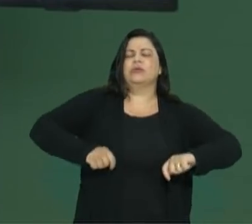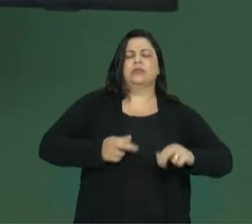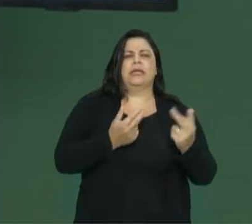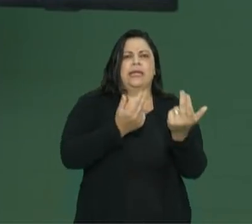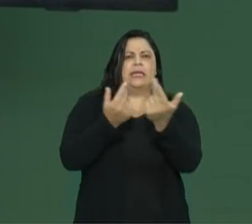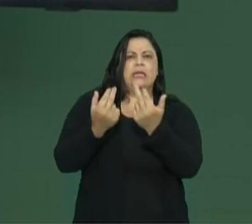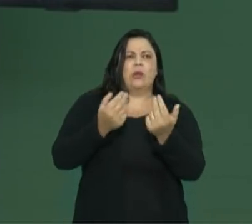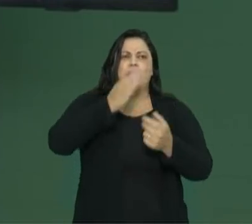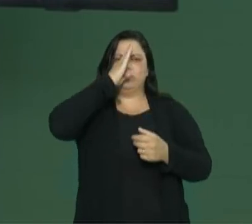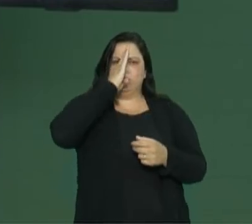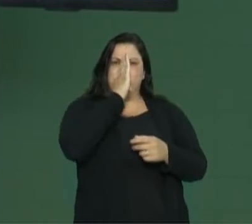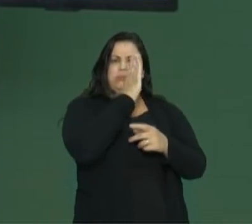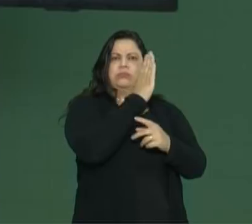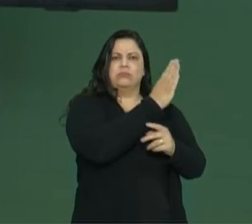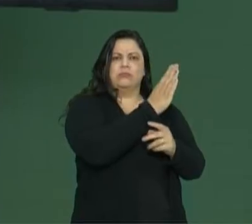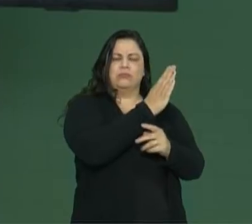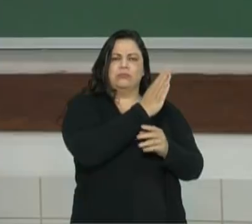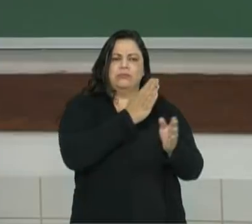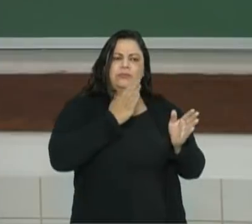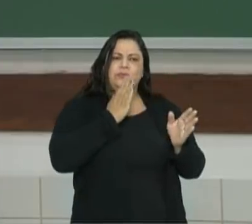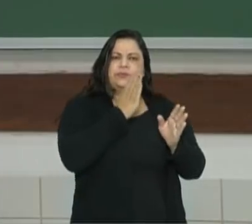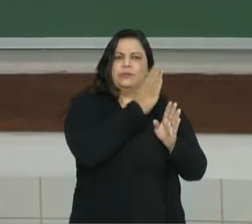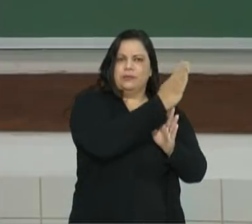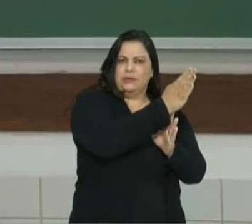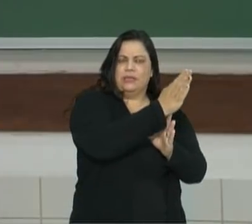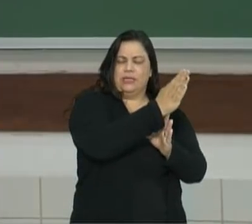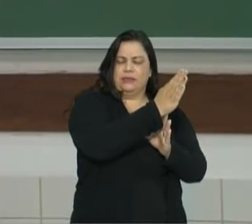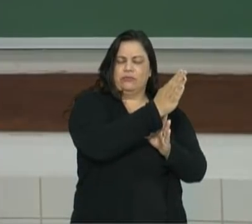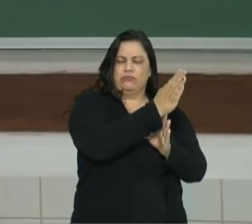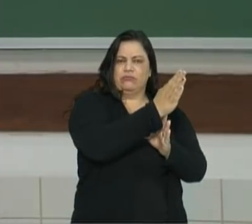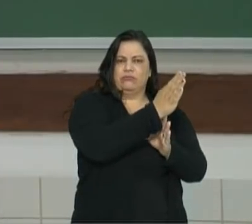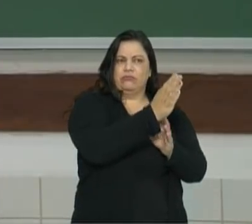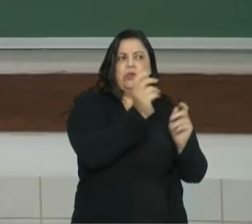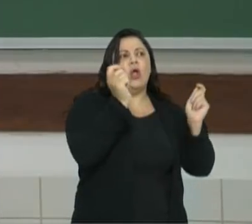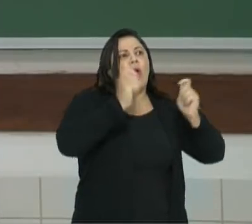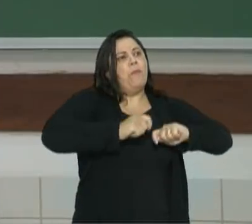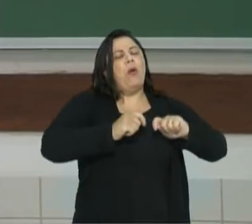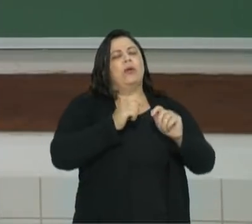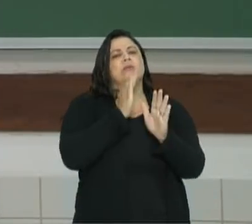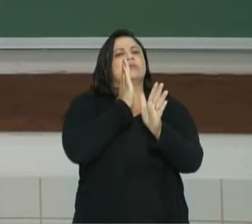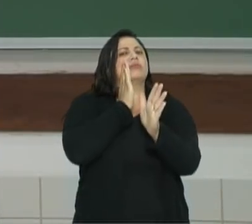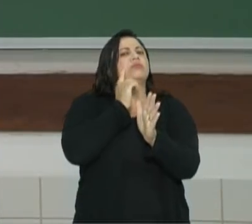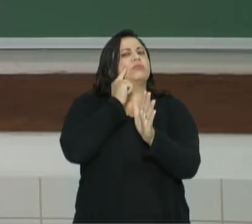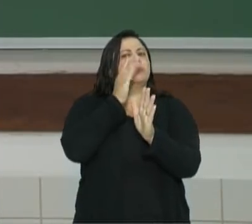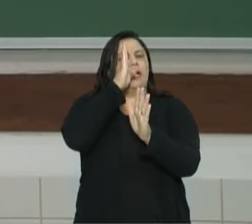não necessariamente no mesmo sentido, certo? Então eu posso ter sentidos